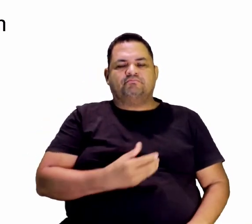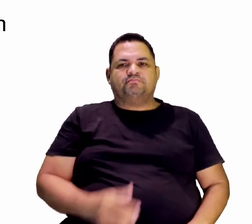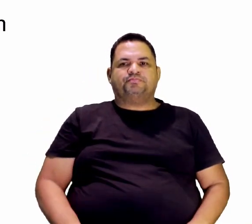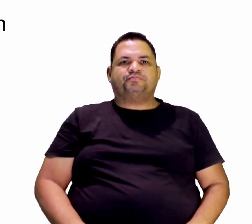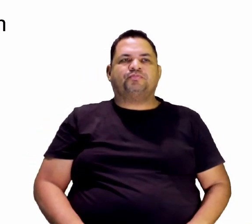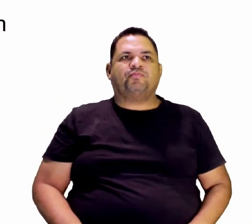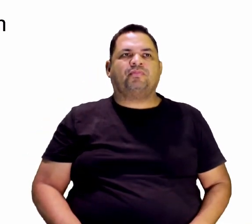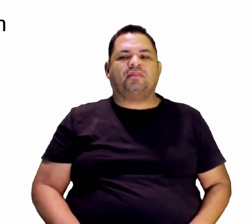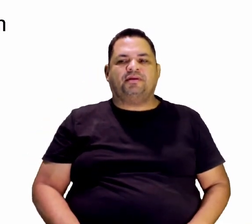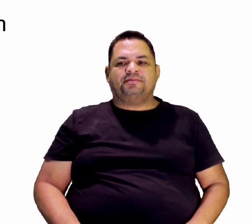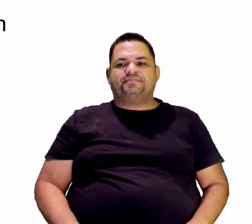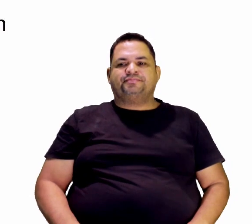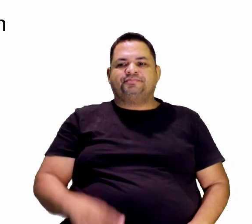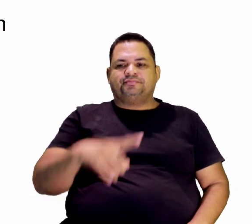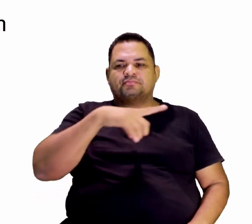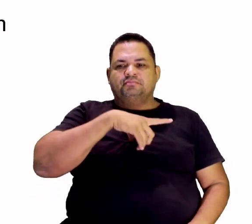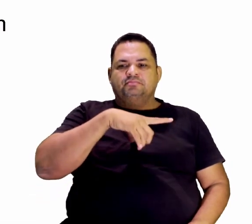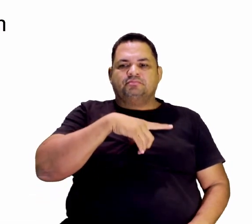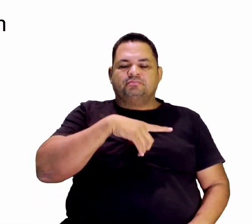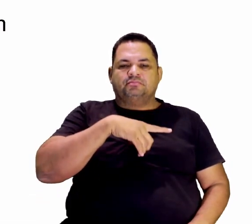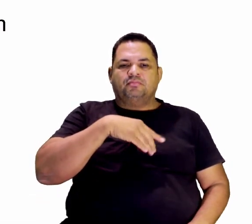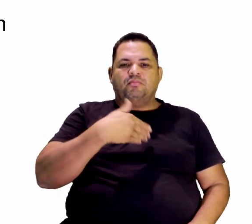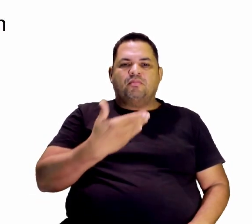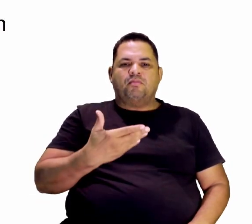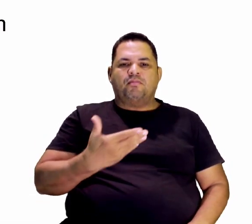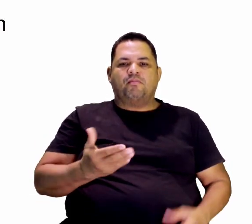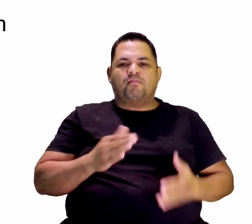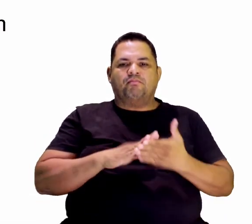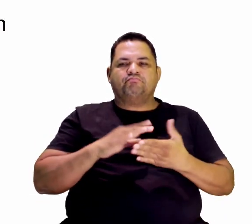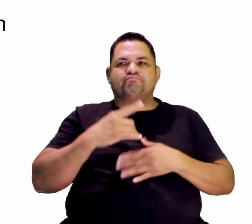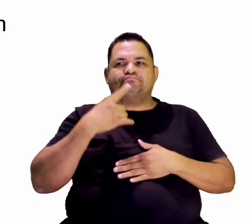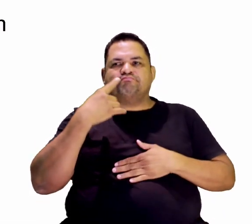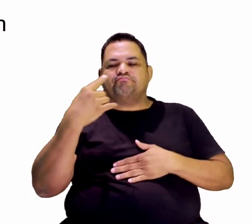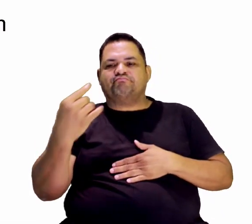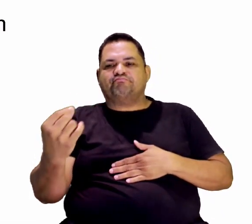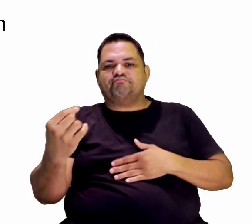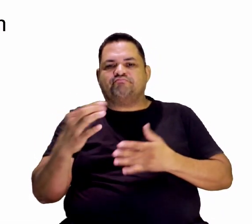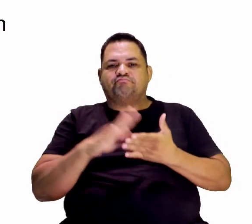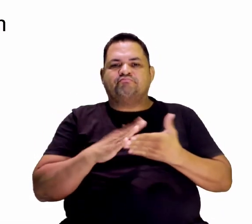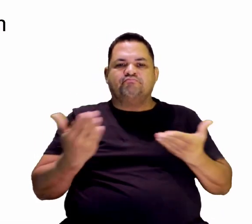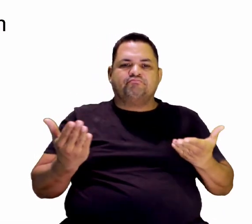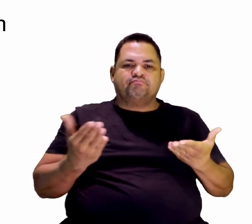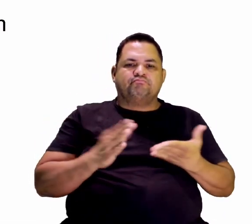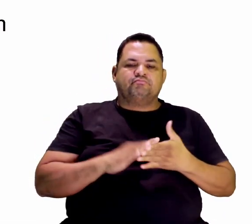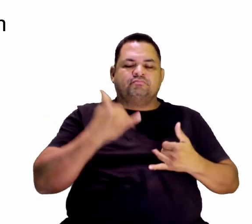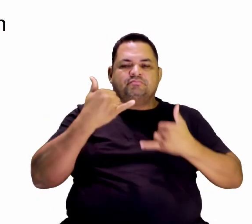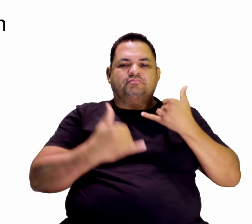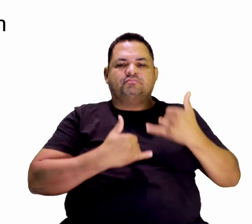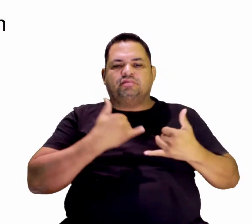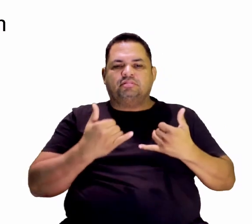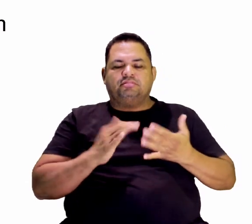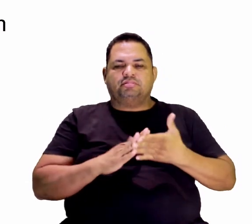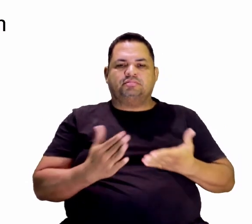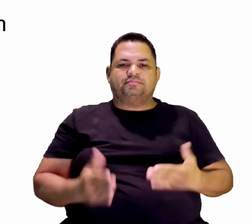Você sabe a diferença? Você já assistiu alguma apresentação? Pois é, vamos conhecer